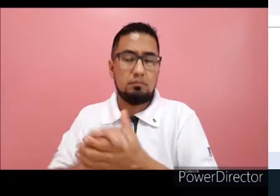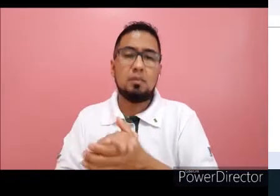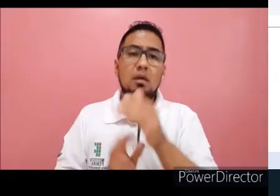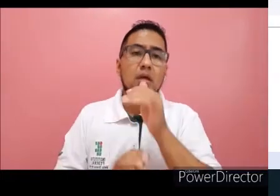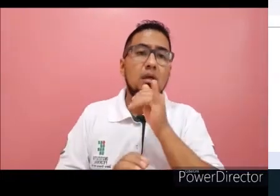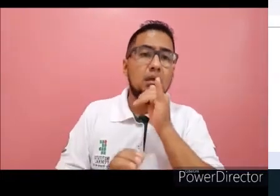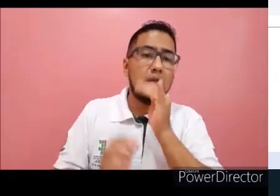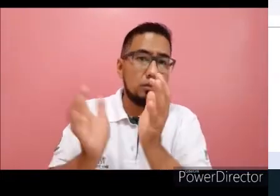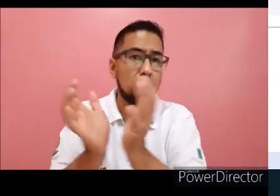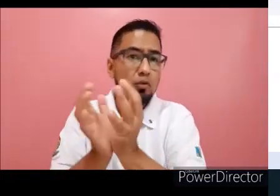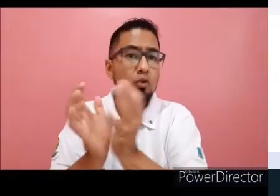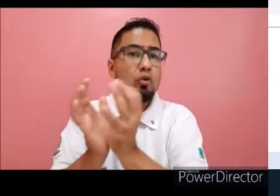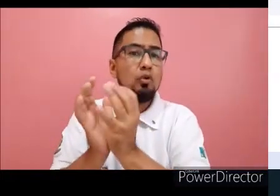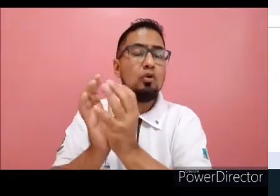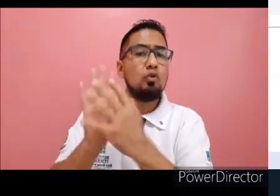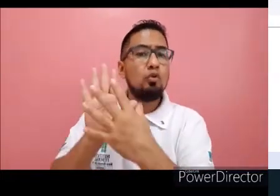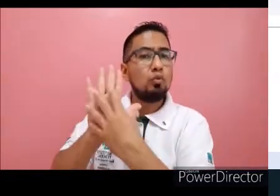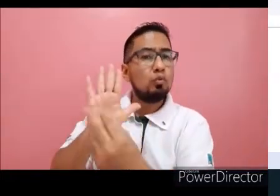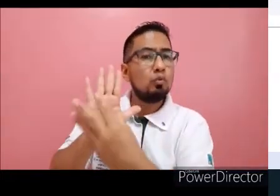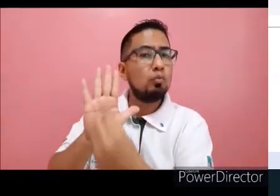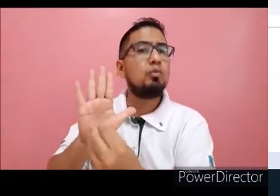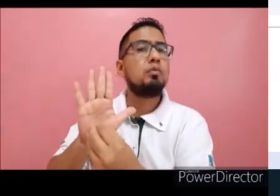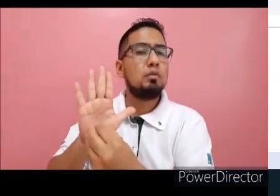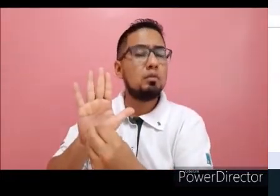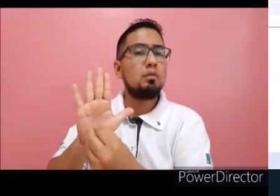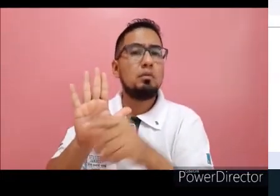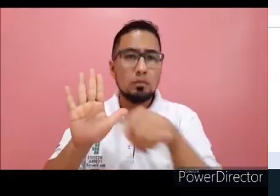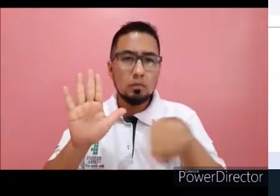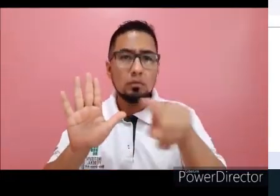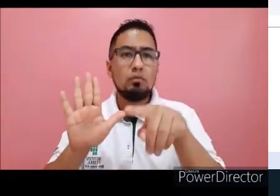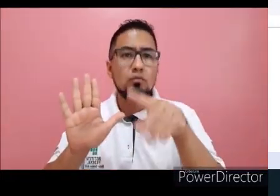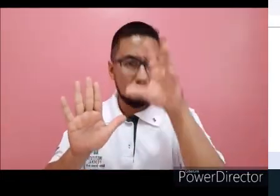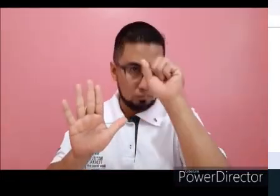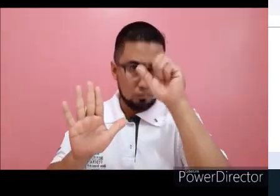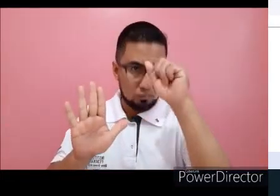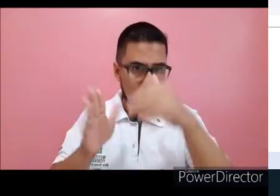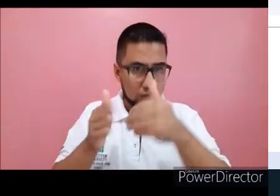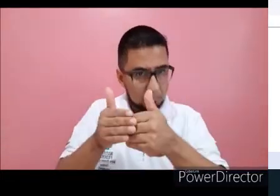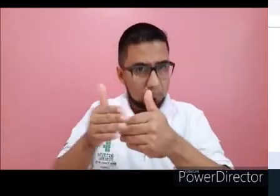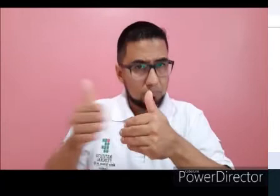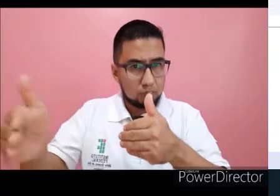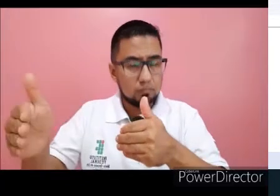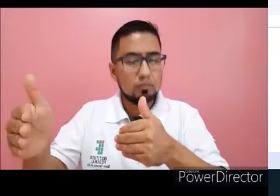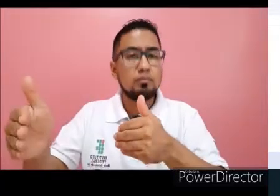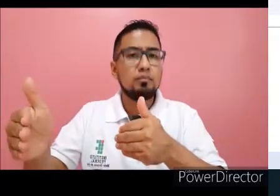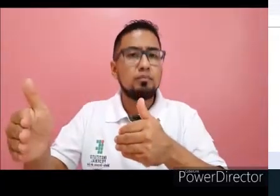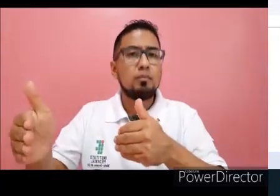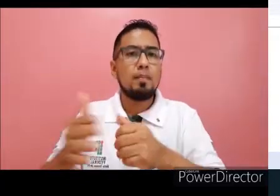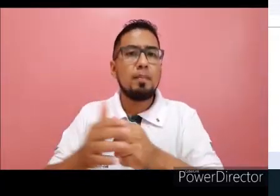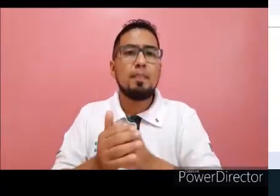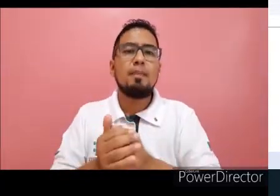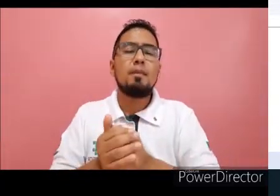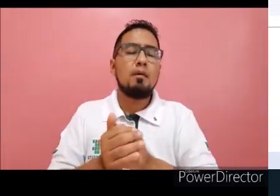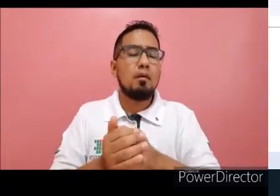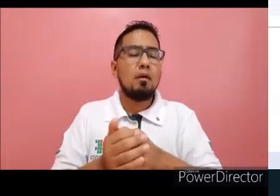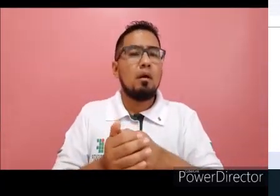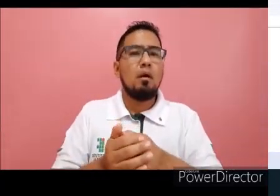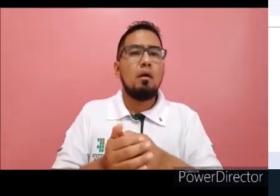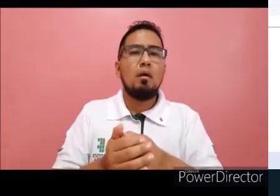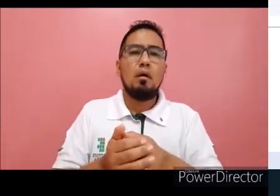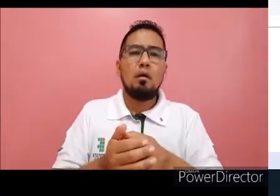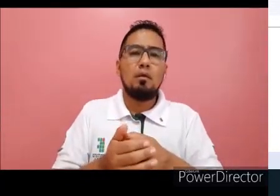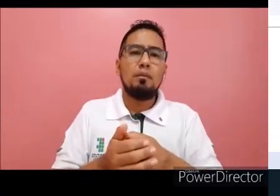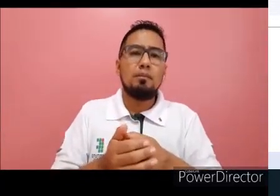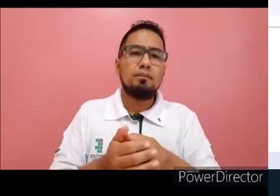que trabalham com classes de modelo, que vocês vão estudar mais para frente em banco de dados, vocês vão trabalhar com o padrão MVC, o